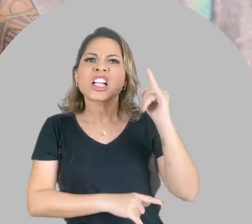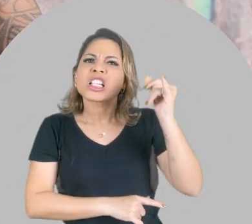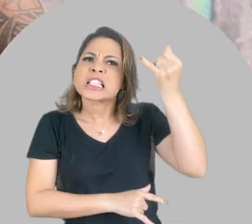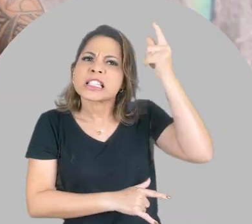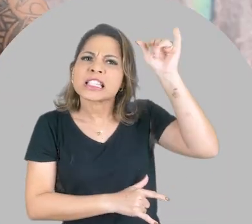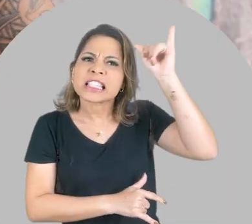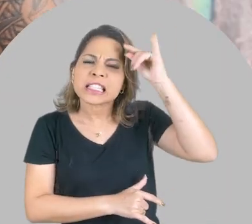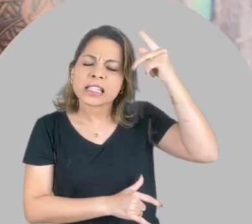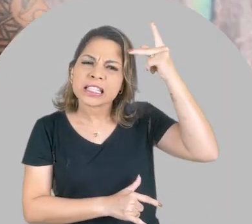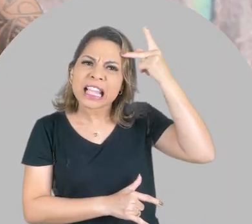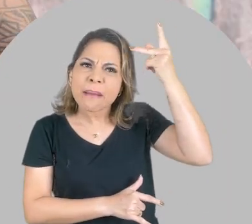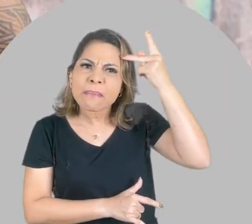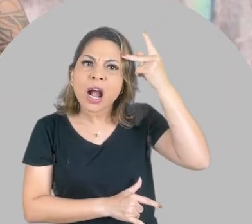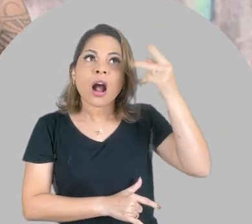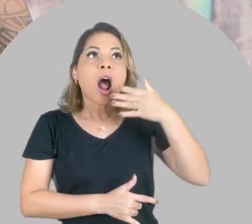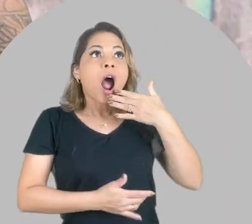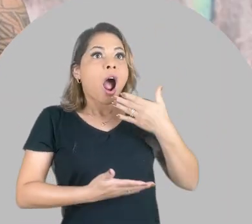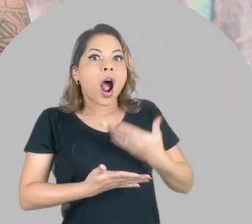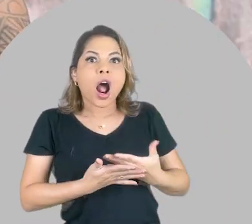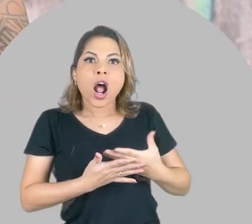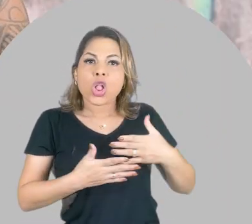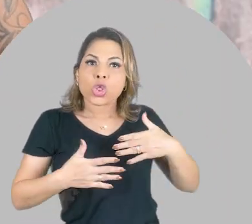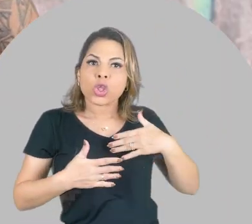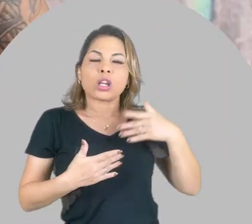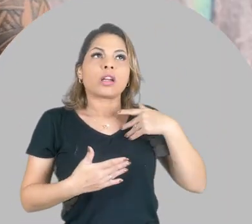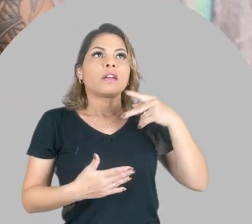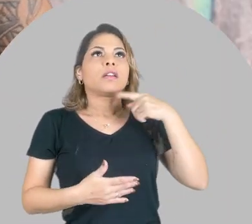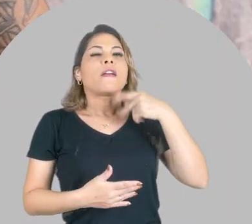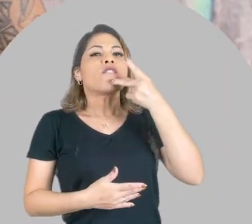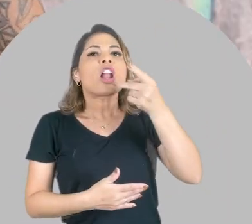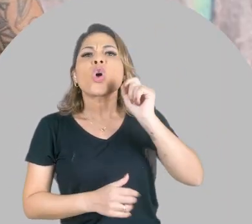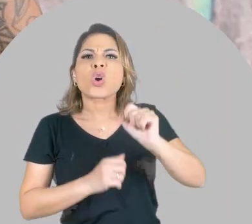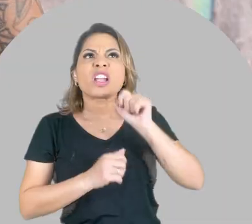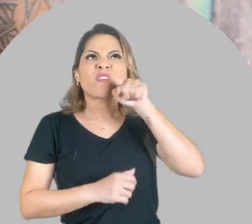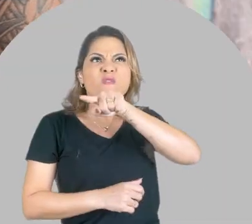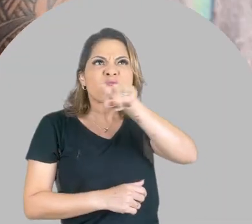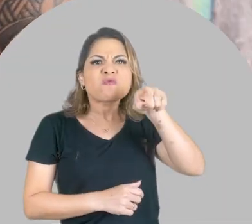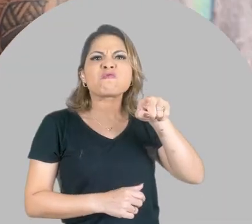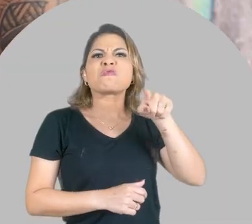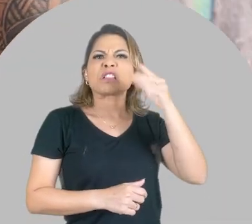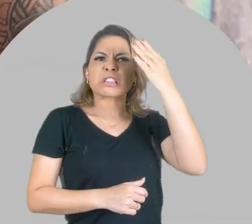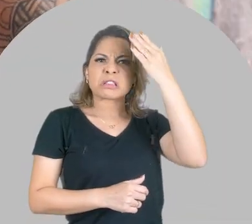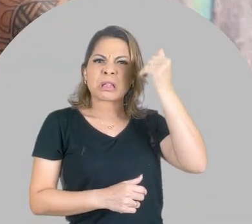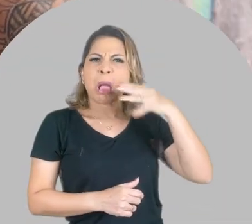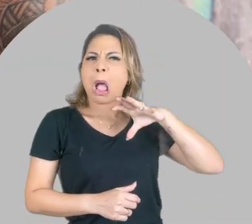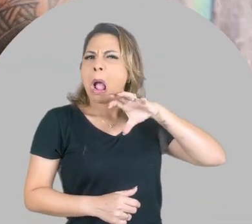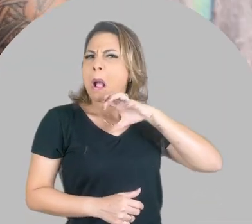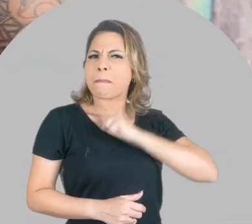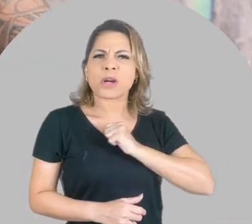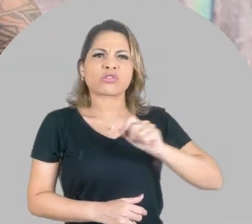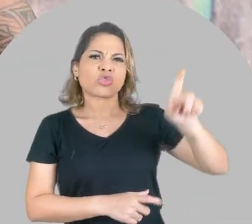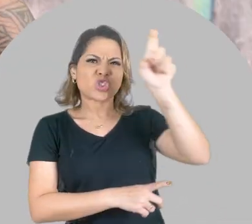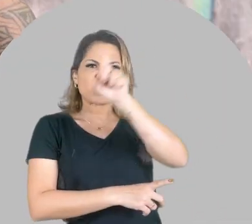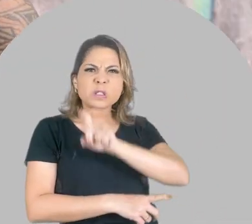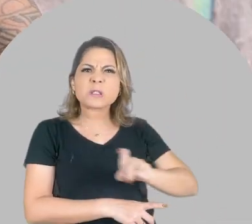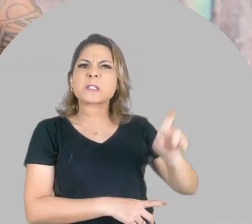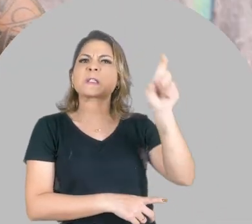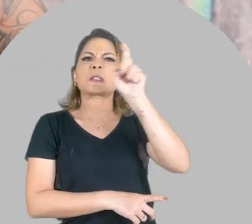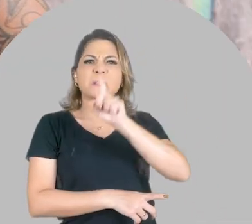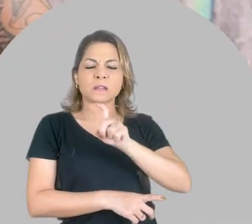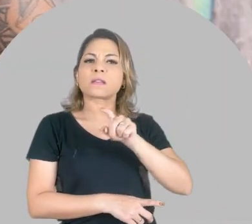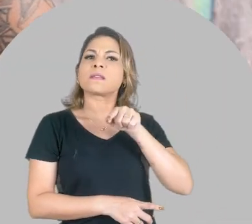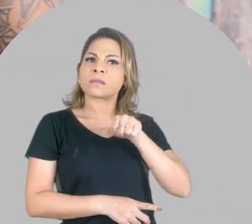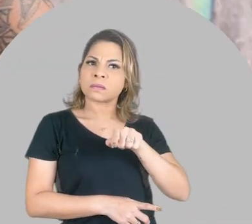Paulo, aquele veneno. E o cara, nossa, e o que me impressionou foi na primeira verbalização dele. Cara, vocês aqui são muito apaixonados por